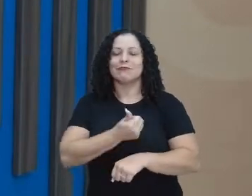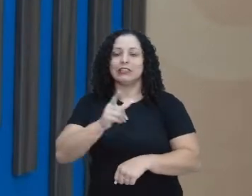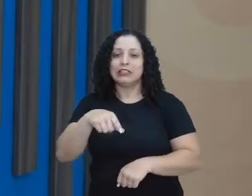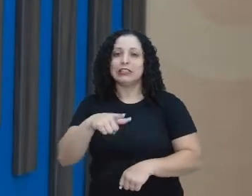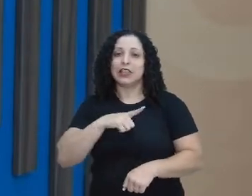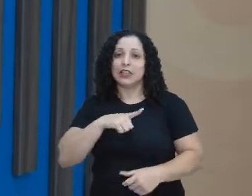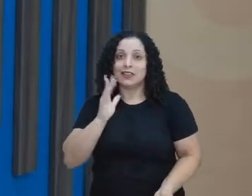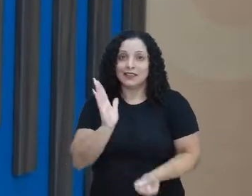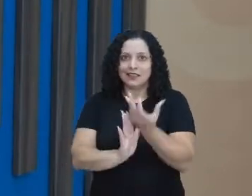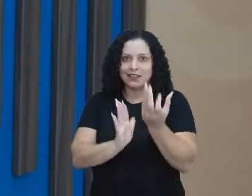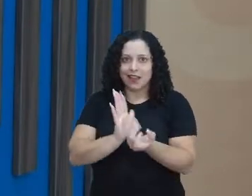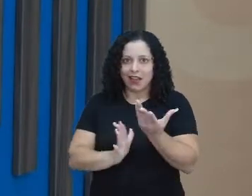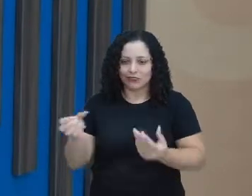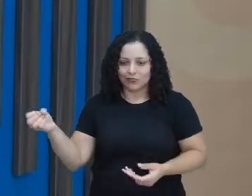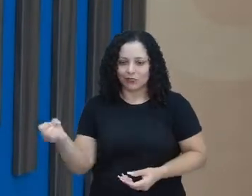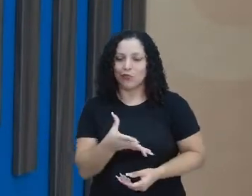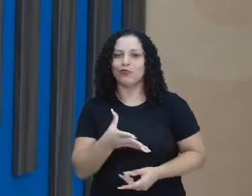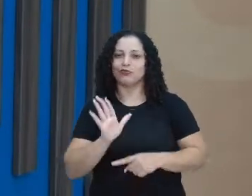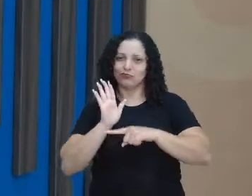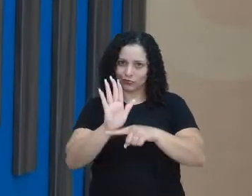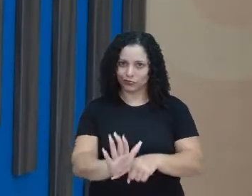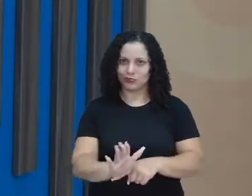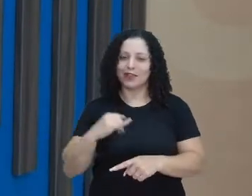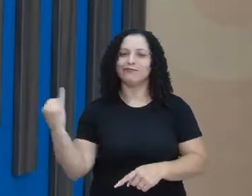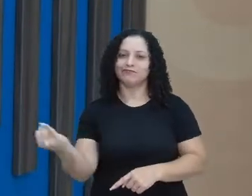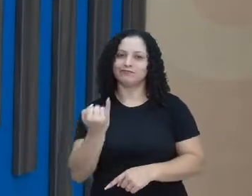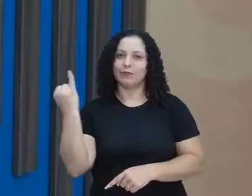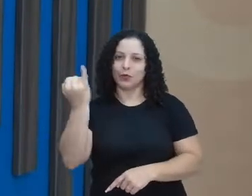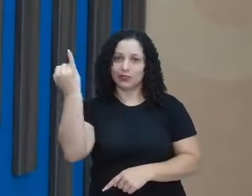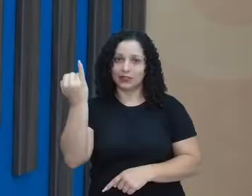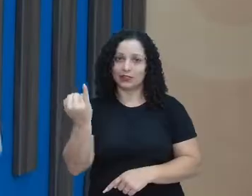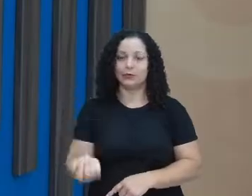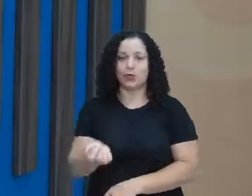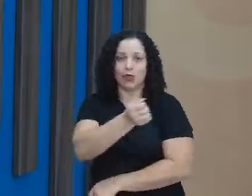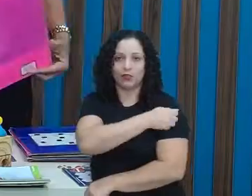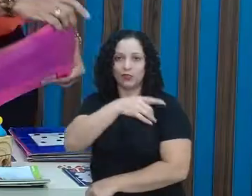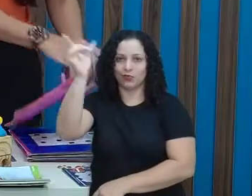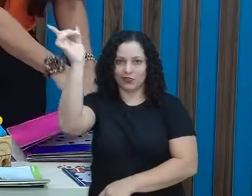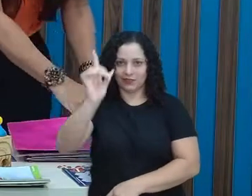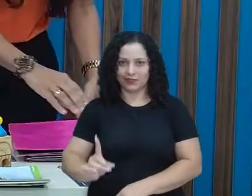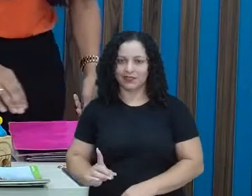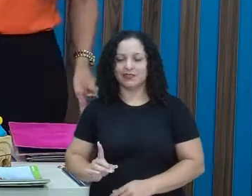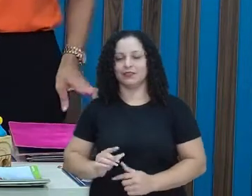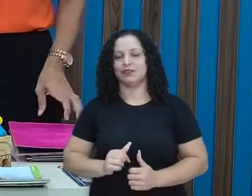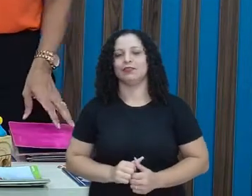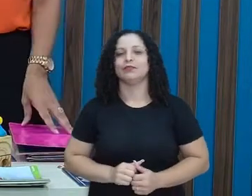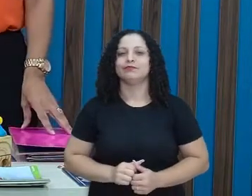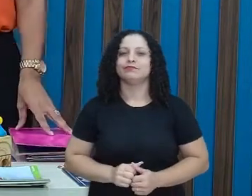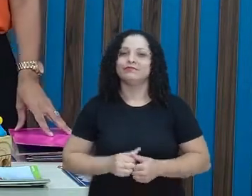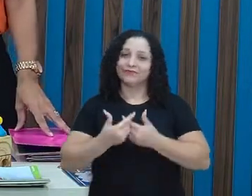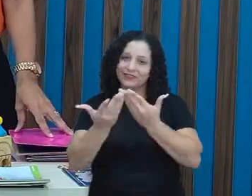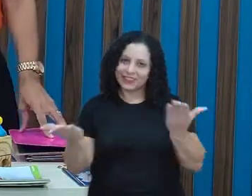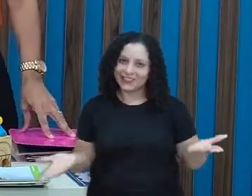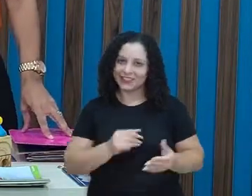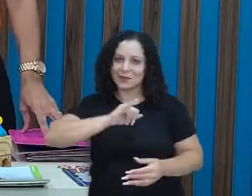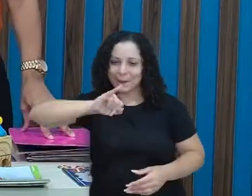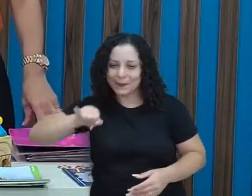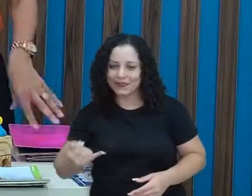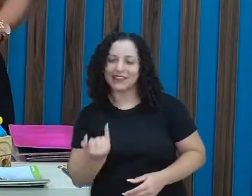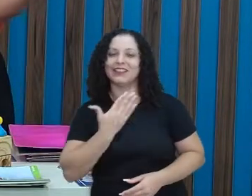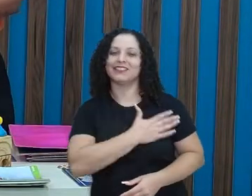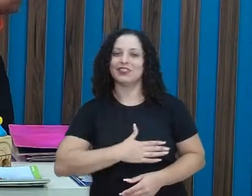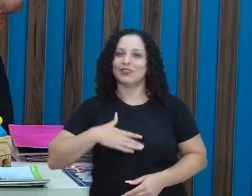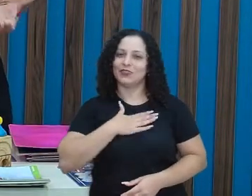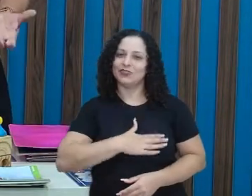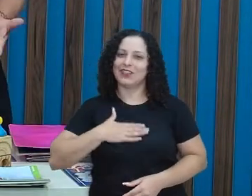com os materiais manipuláveis. Isso é muito importante para o estudante com deficiência. Então, espero que vocês tenham aproveitado esse